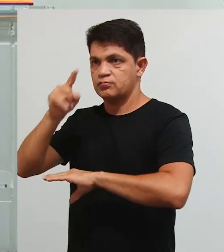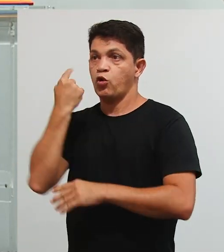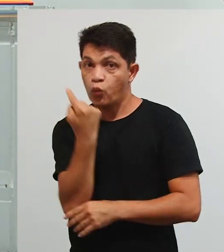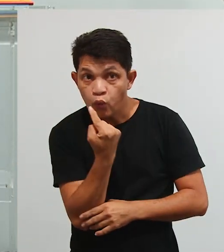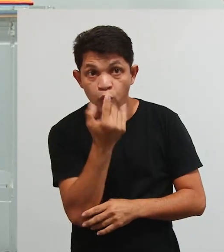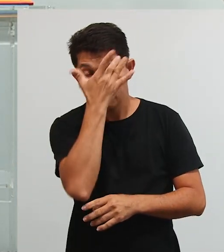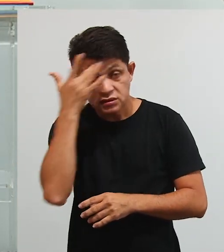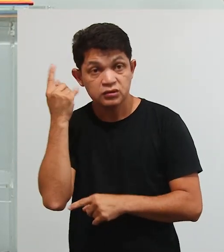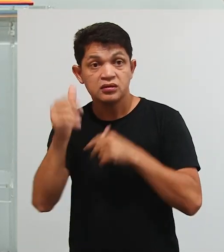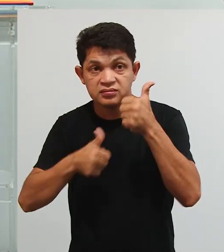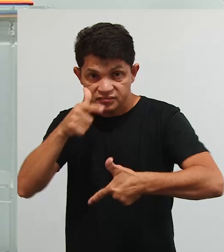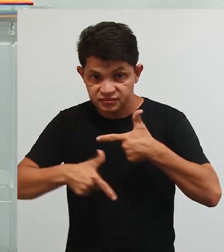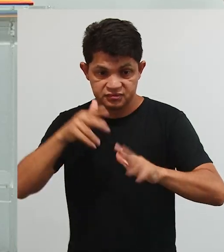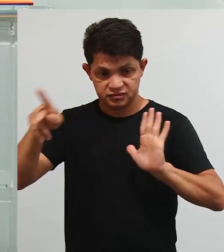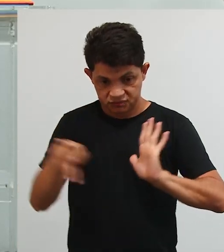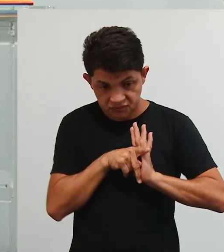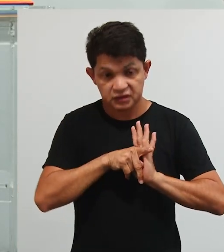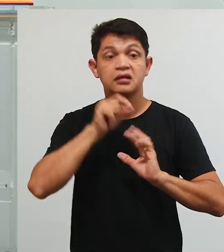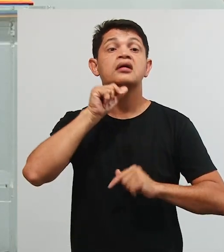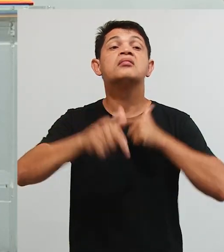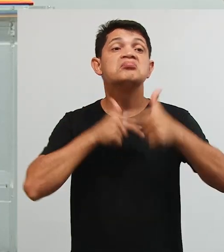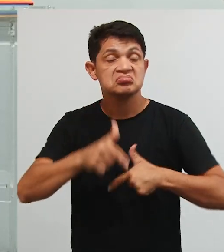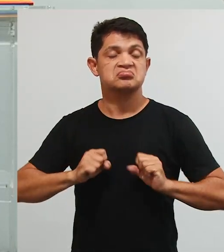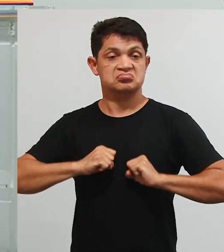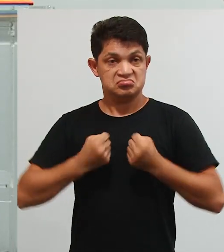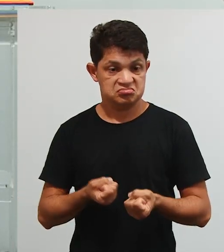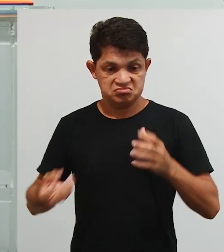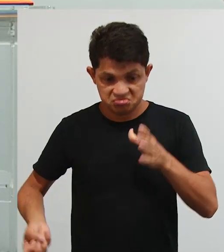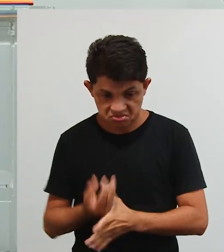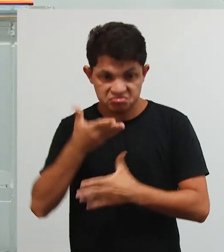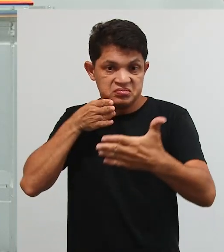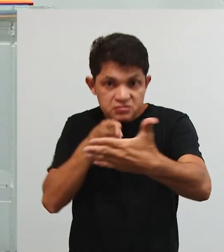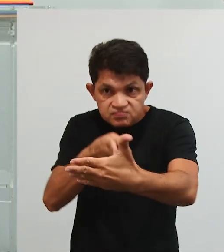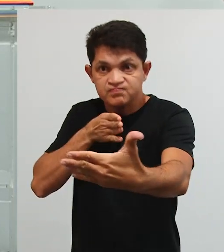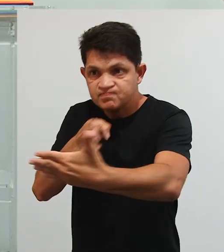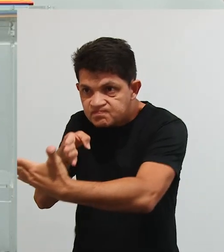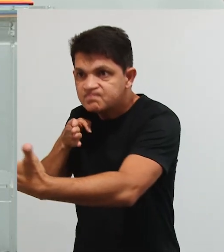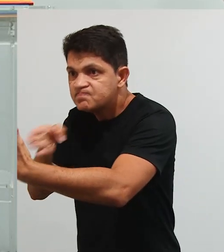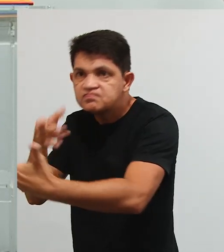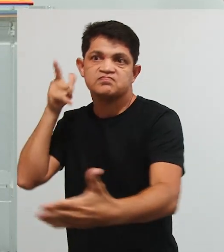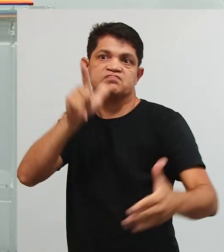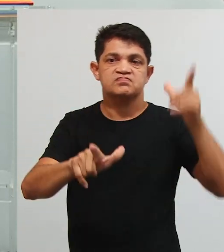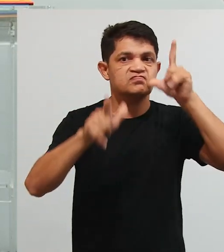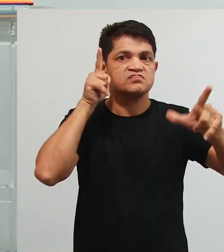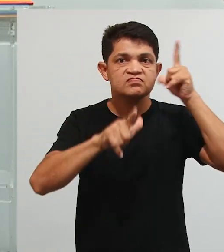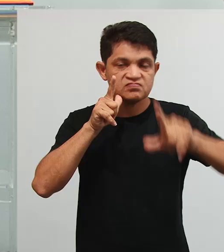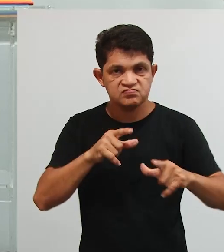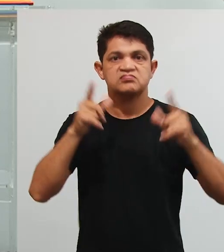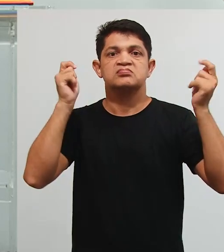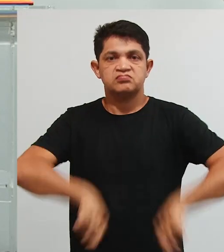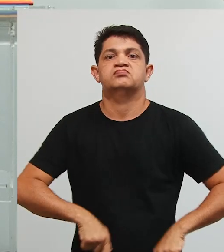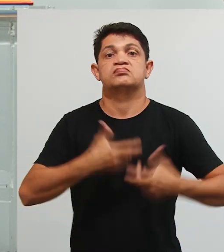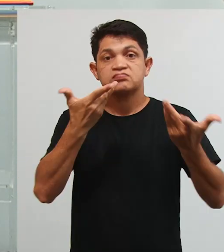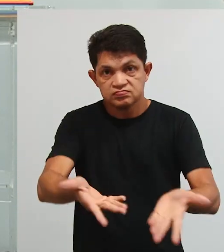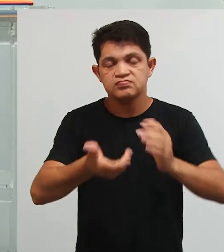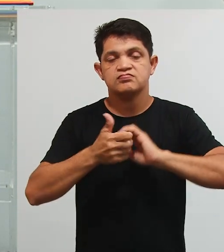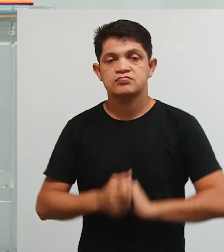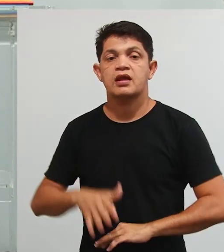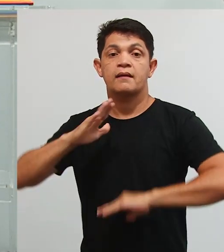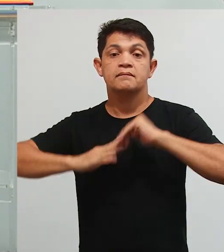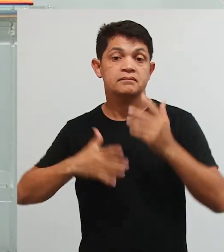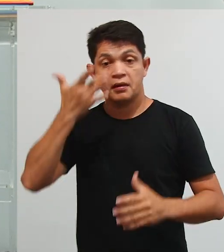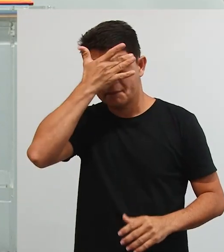suficiente, você não tem que analisar. Você vai analisar para quê? Ela já está ótimo, adorei esse